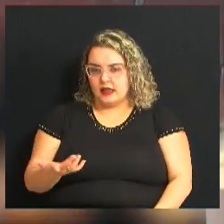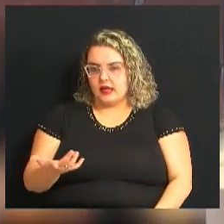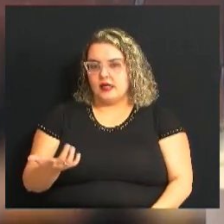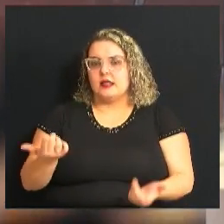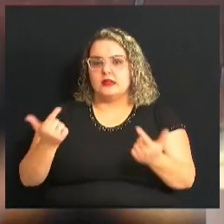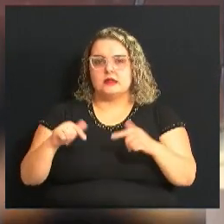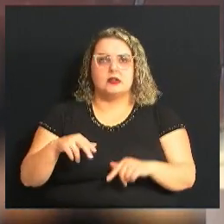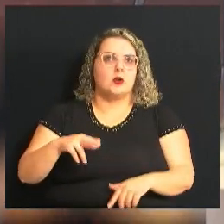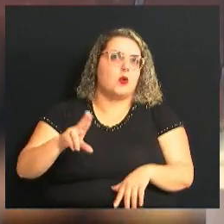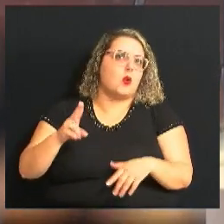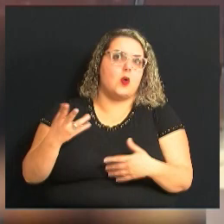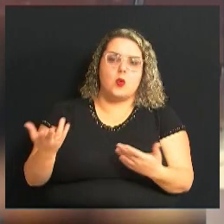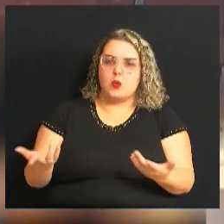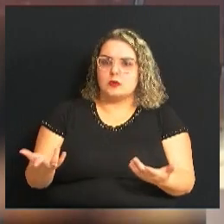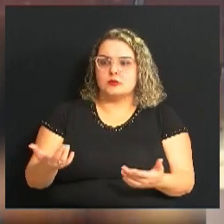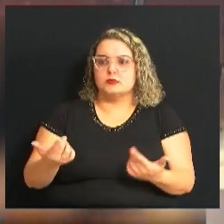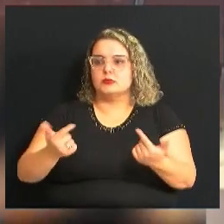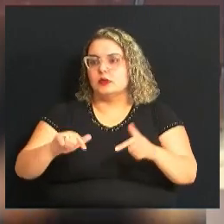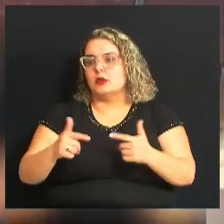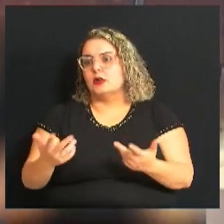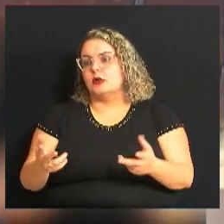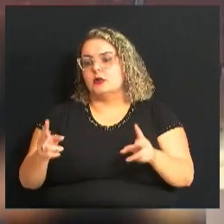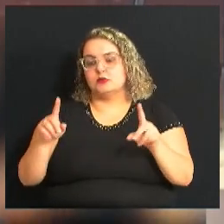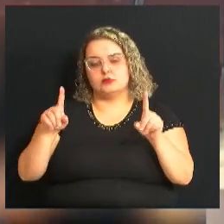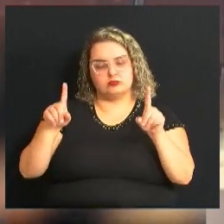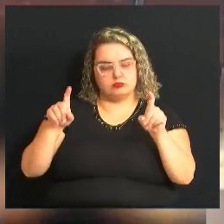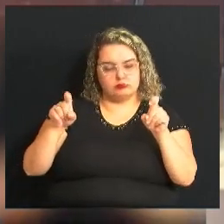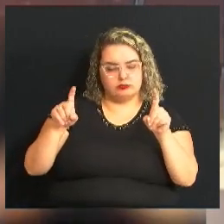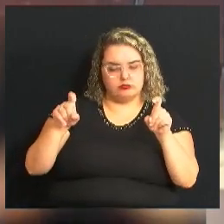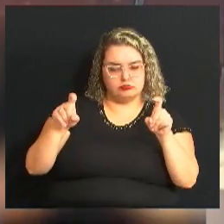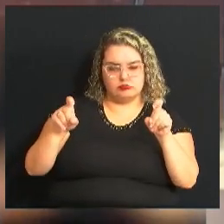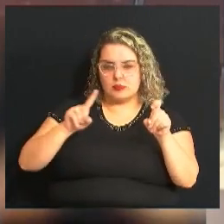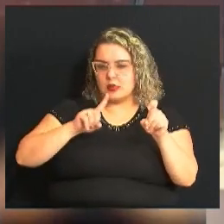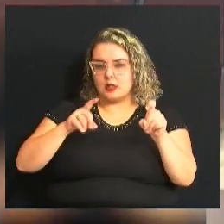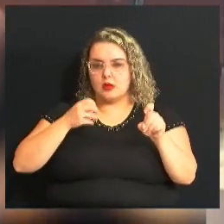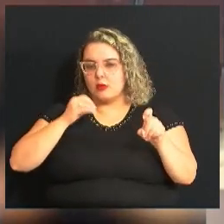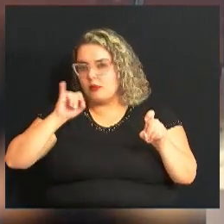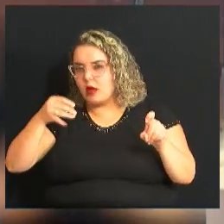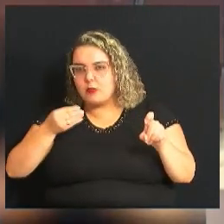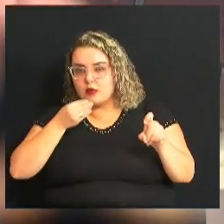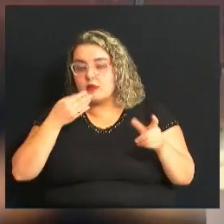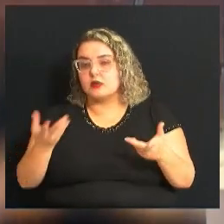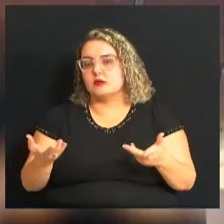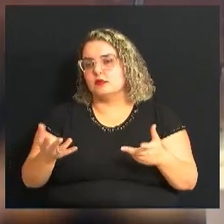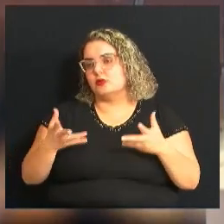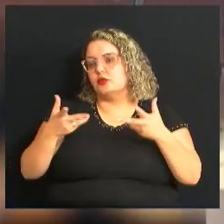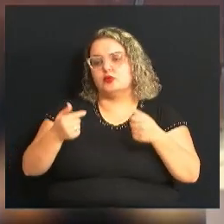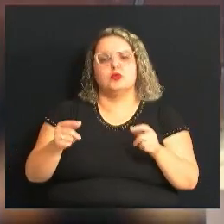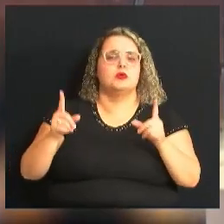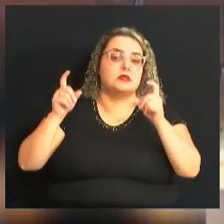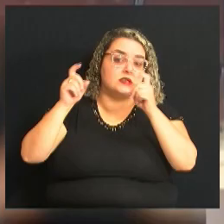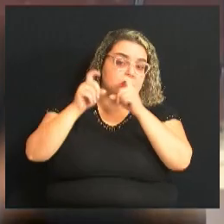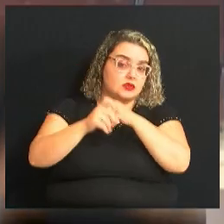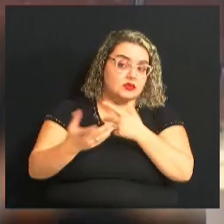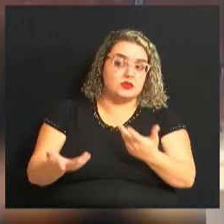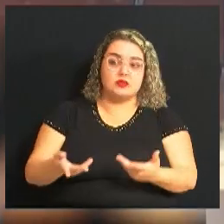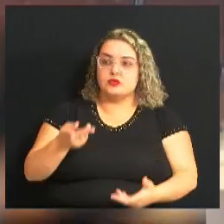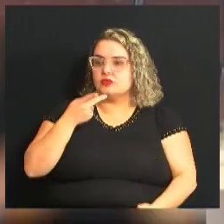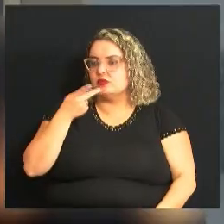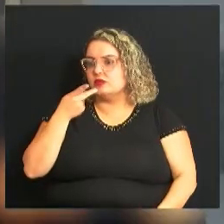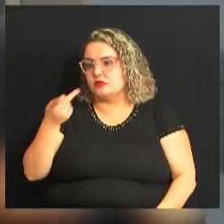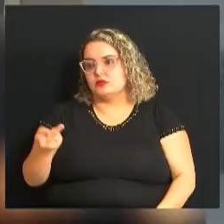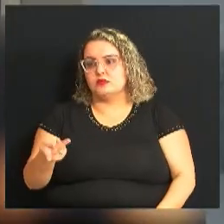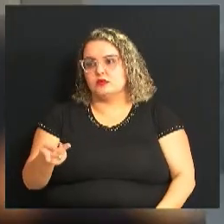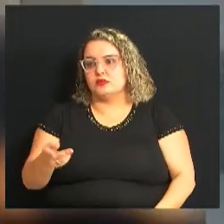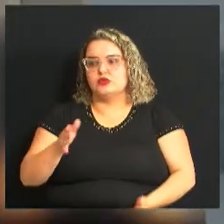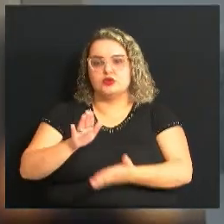ou seria um espaço, entre aspas, não tão bem aproveitado devido a todas as dificuldades que eu acabei de falar de custo e benefício.